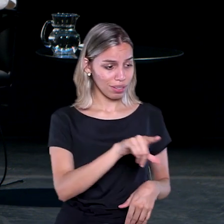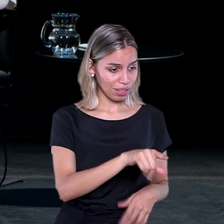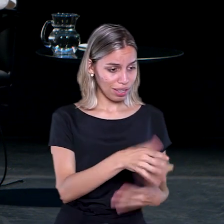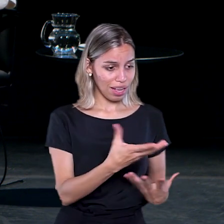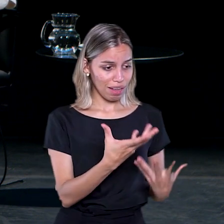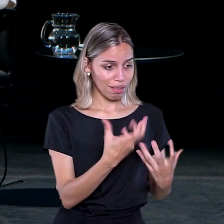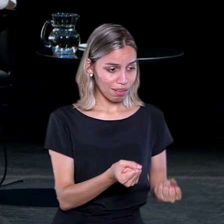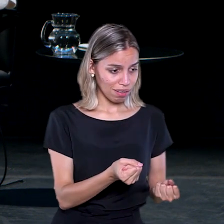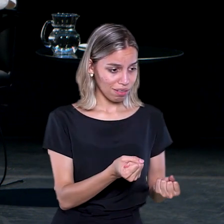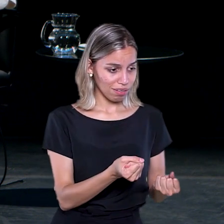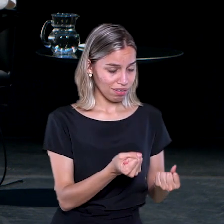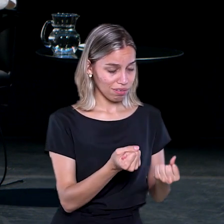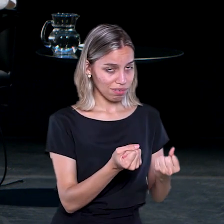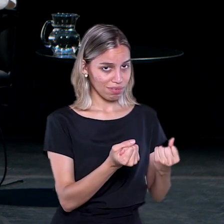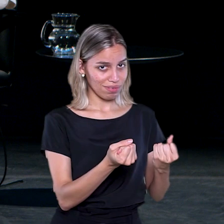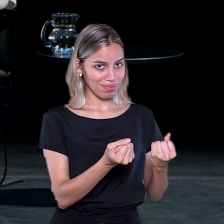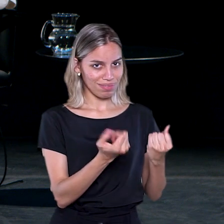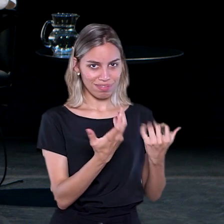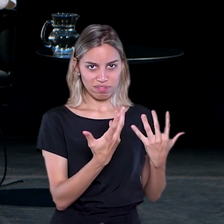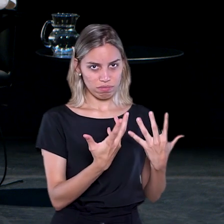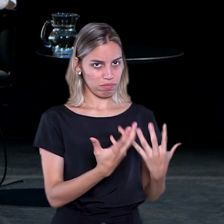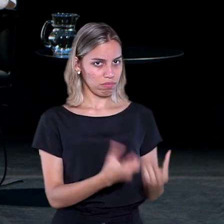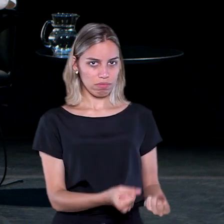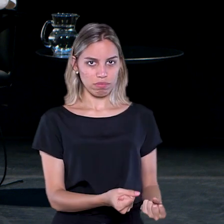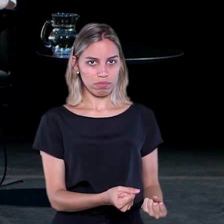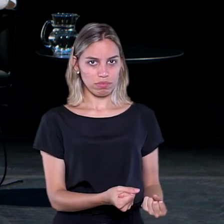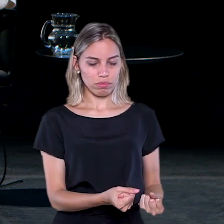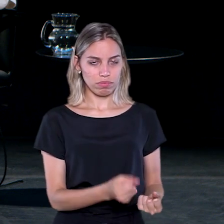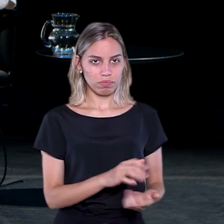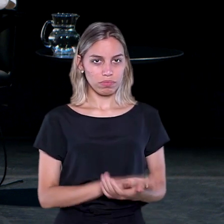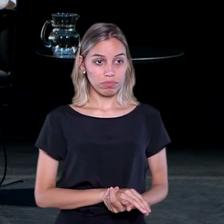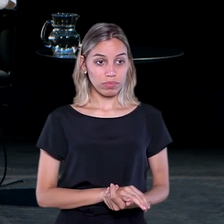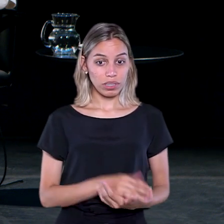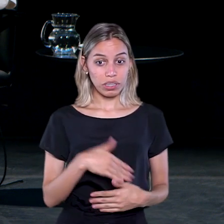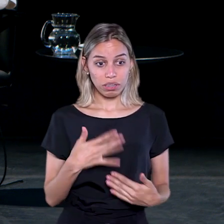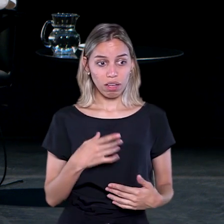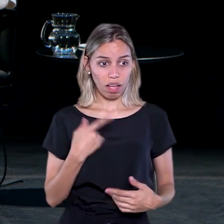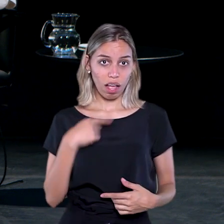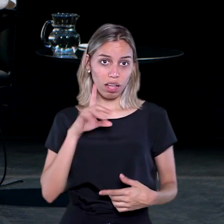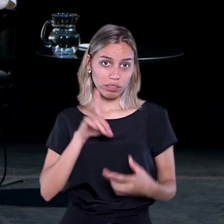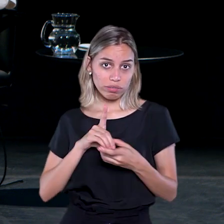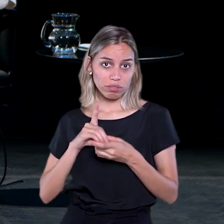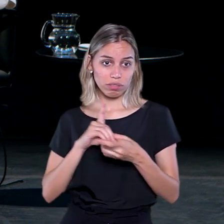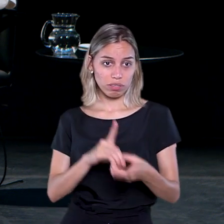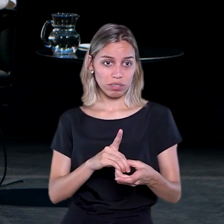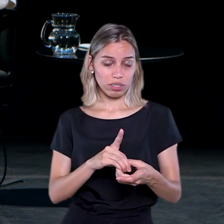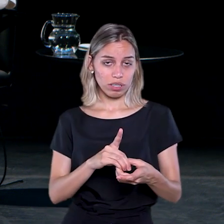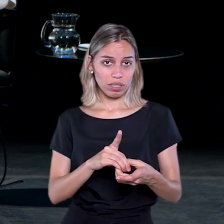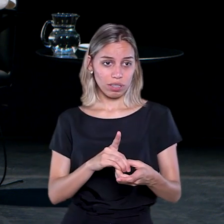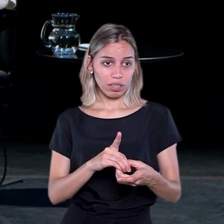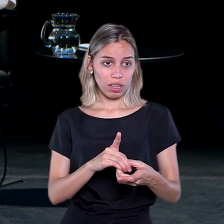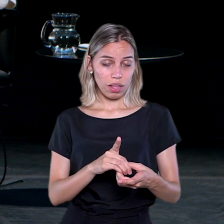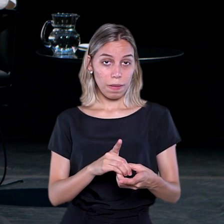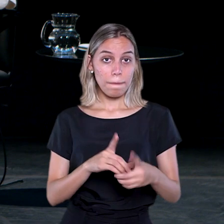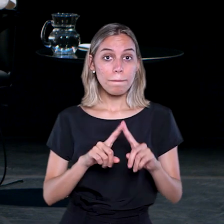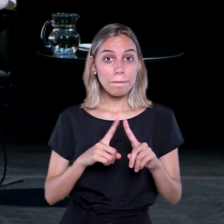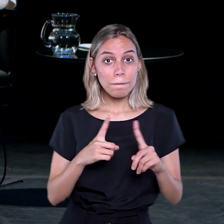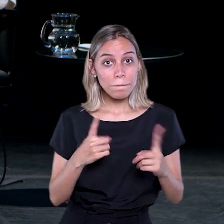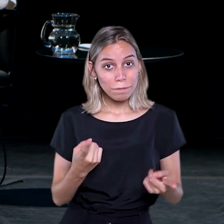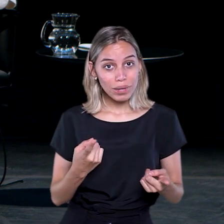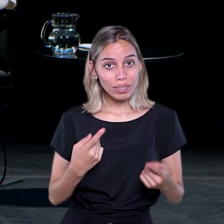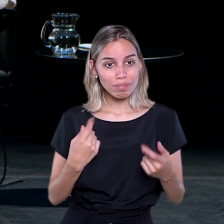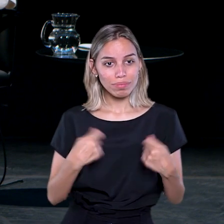poder. Tolerância, numa perspectiva de democracia, a mera tolerância não basta, a gente tem que falar em respeito. Mas aí eu vou